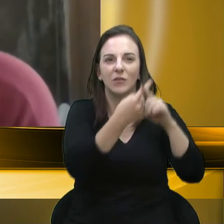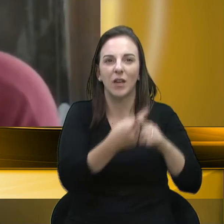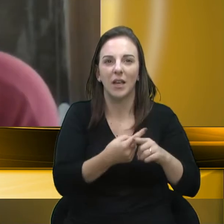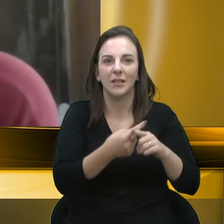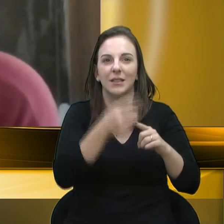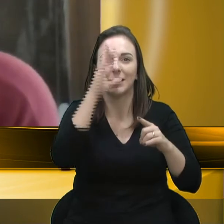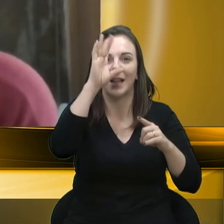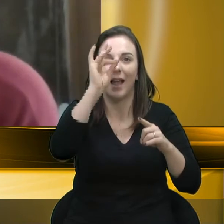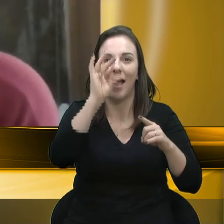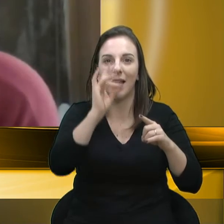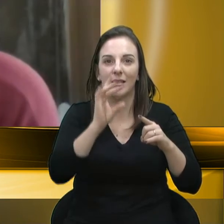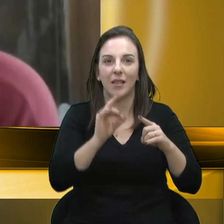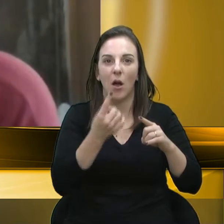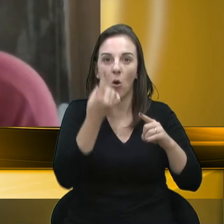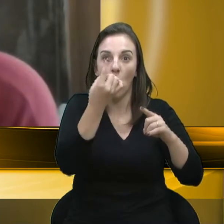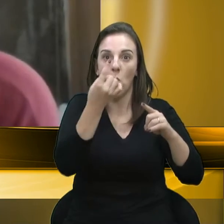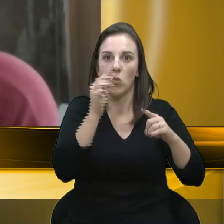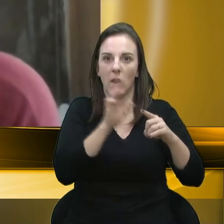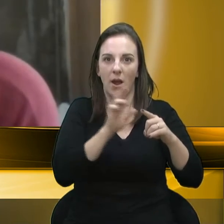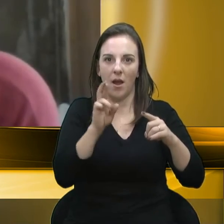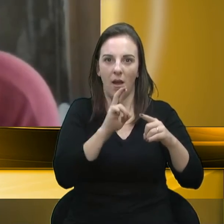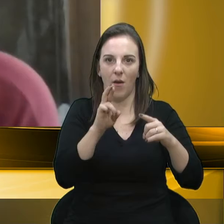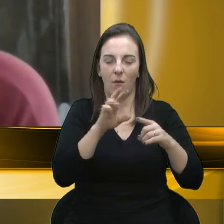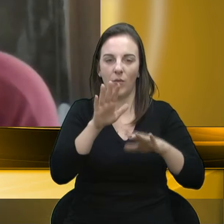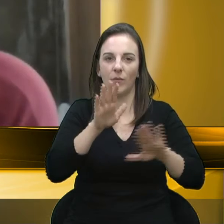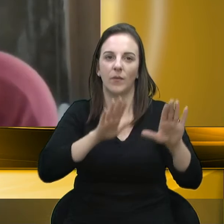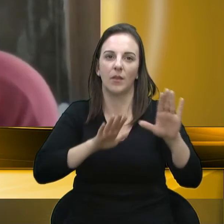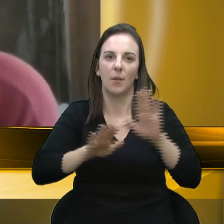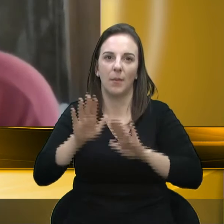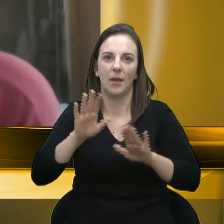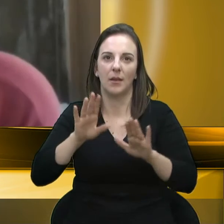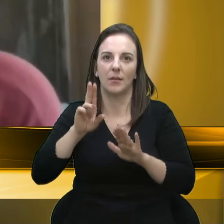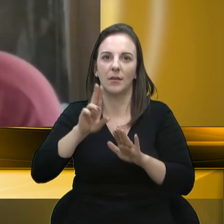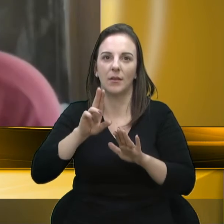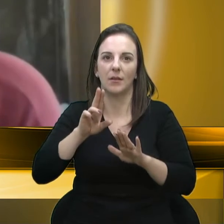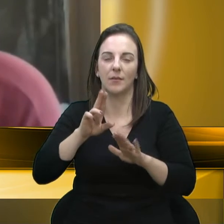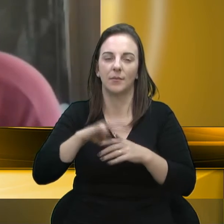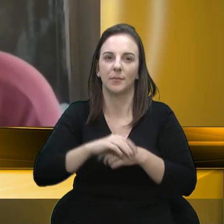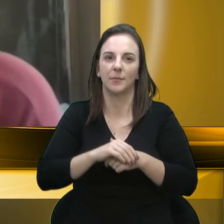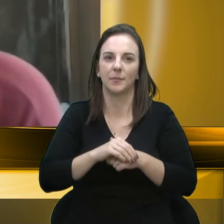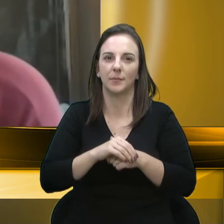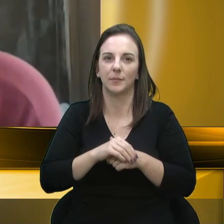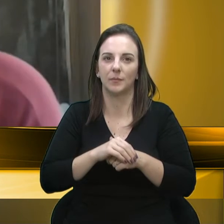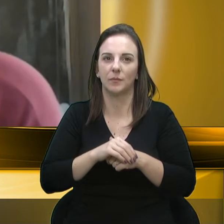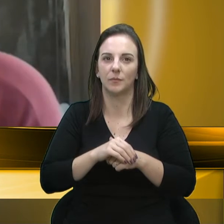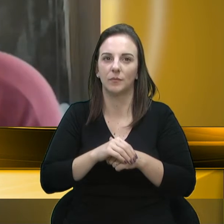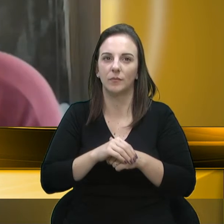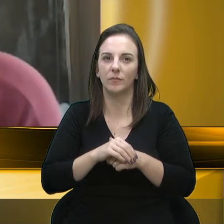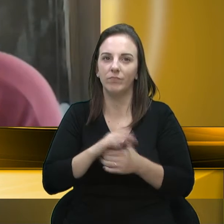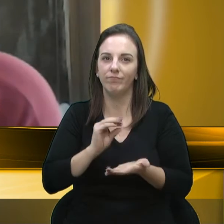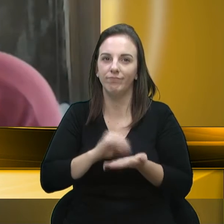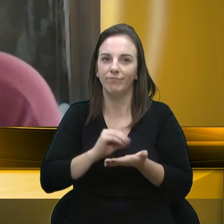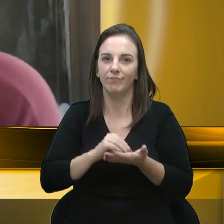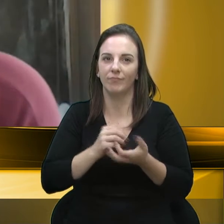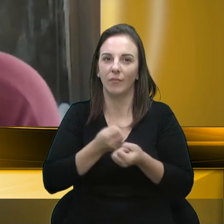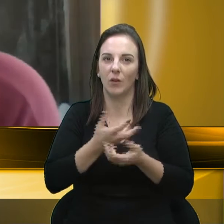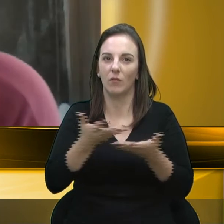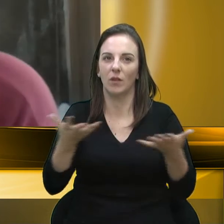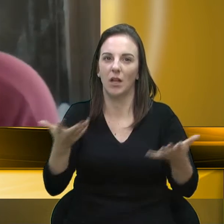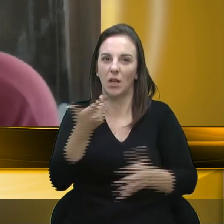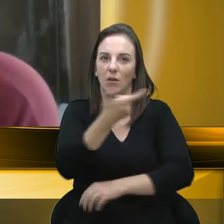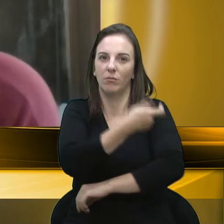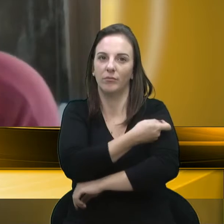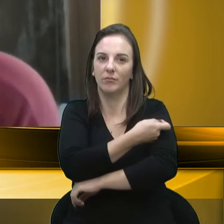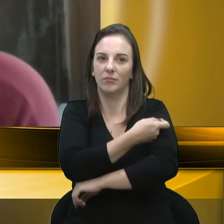na sua aquisição e aplicação. A insuficiente oferta de vacinas no país não se deve ao seu elevado